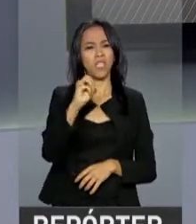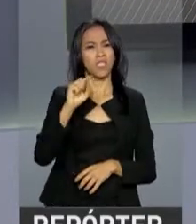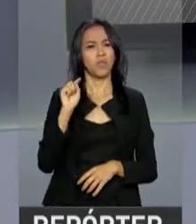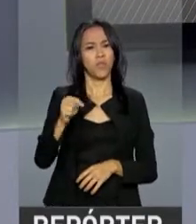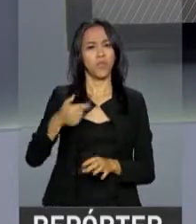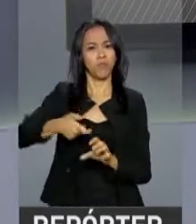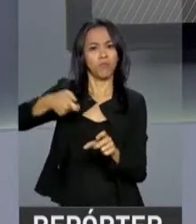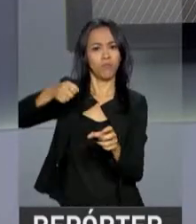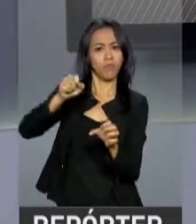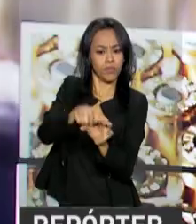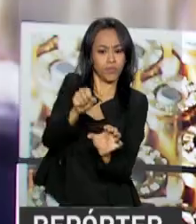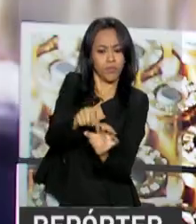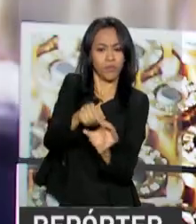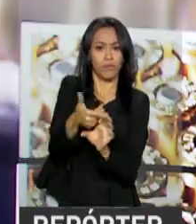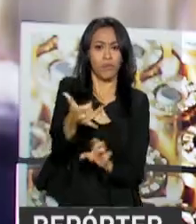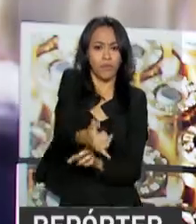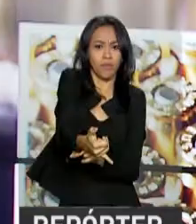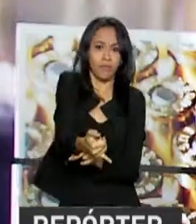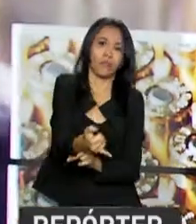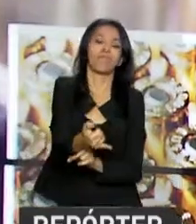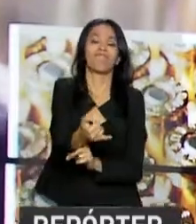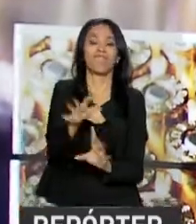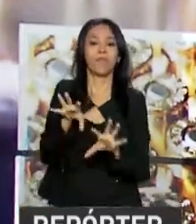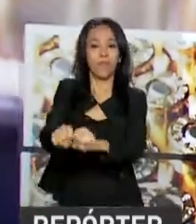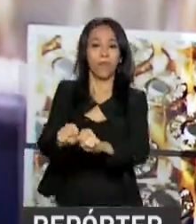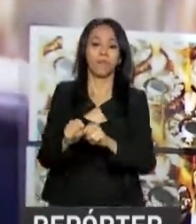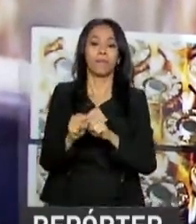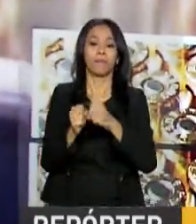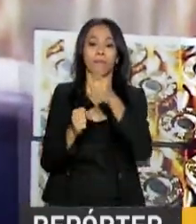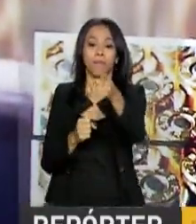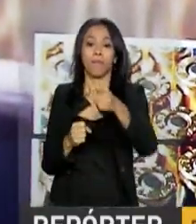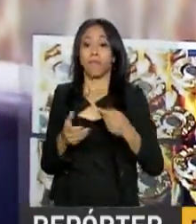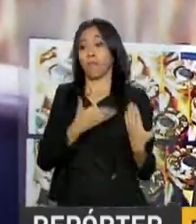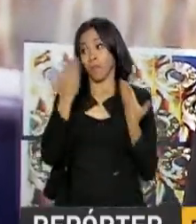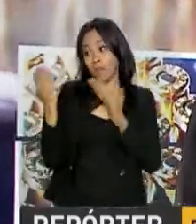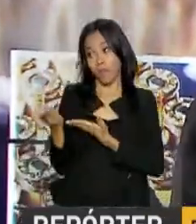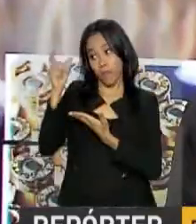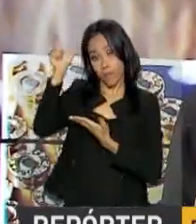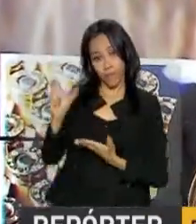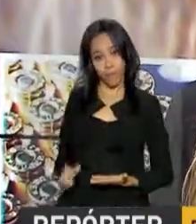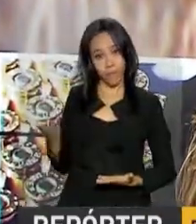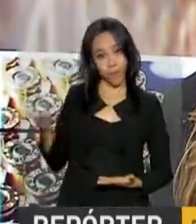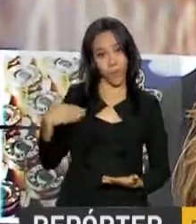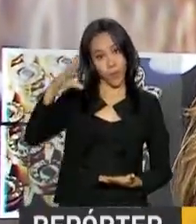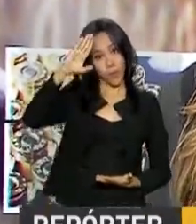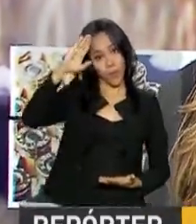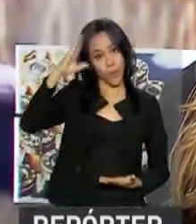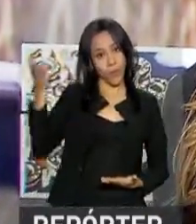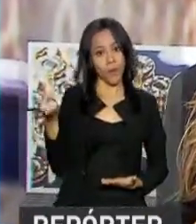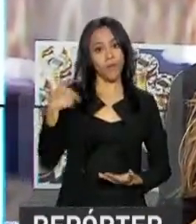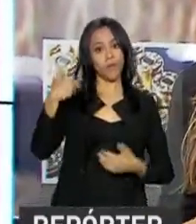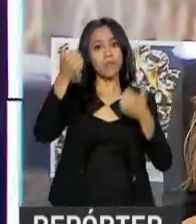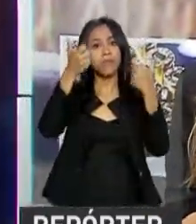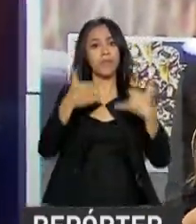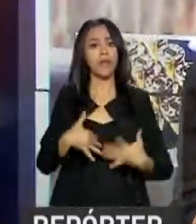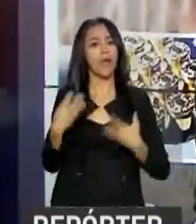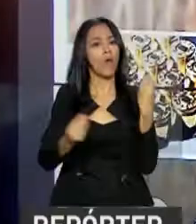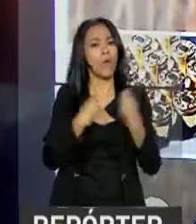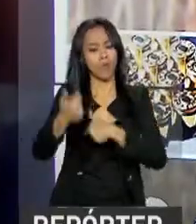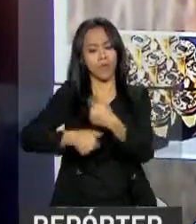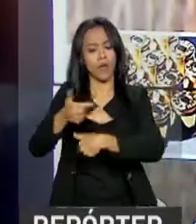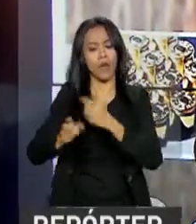pressão estamos aqui com o coronel sílvio carvalho pinto que vai nos explicar um pouco mais sobre a operação